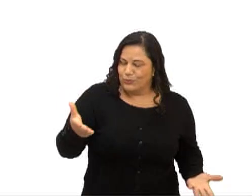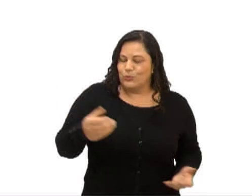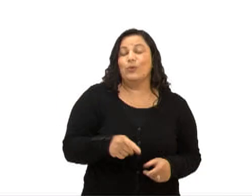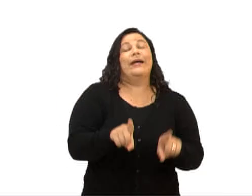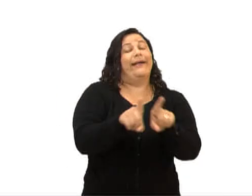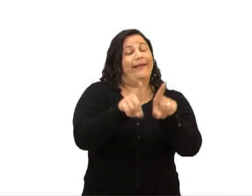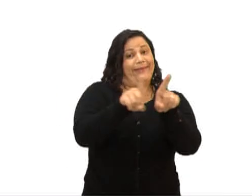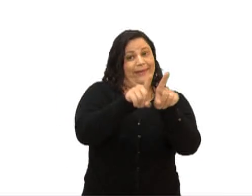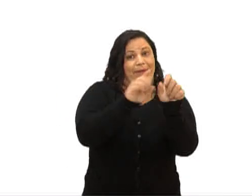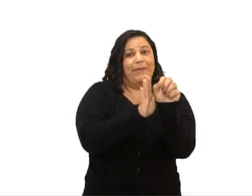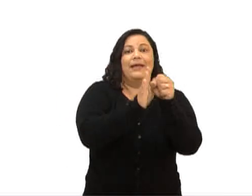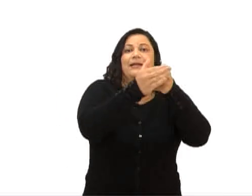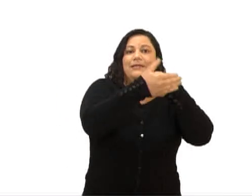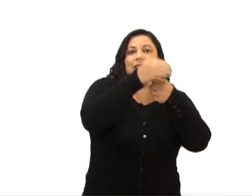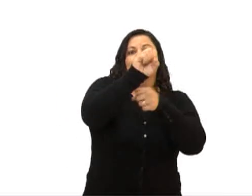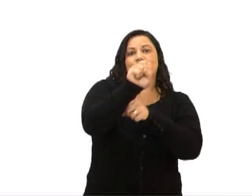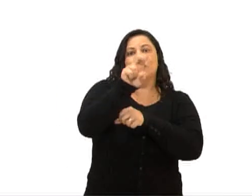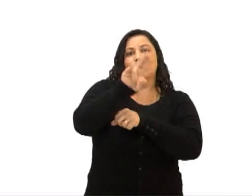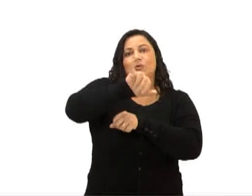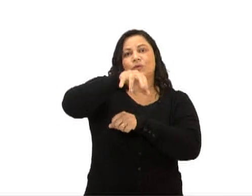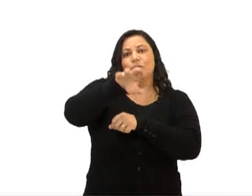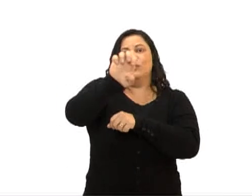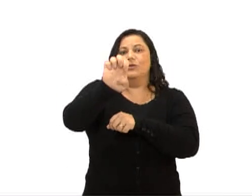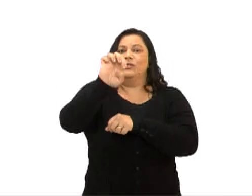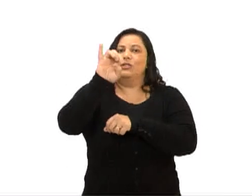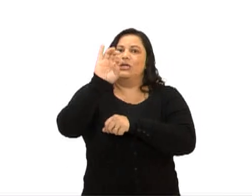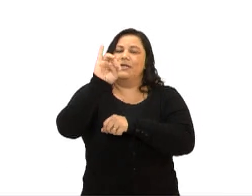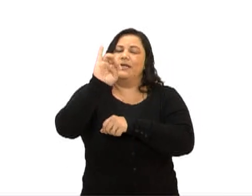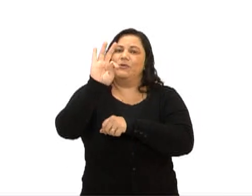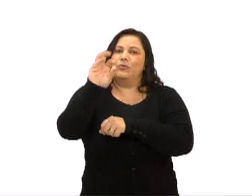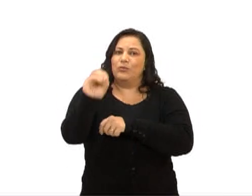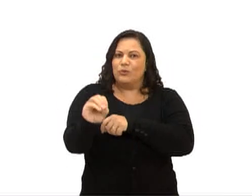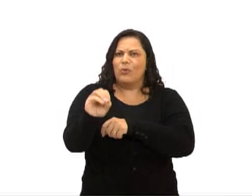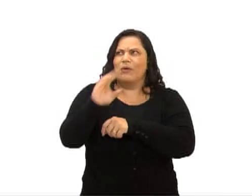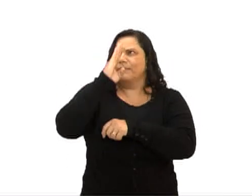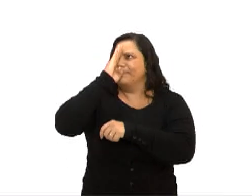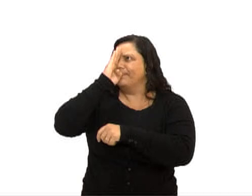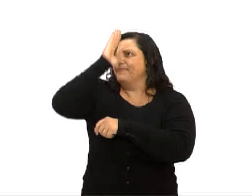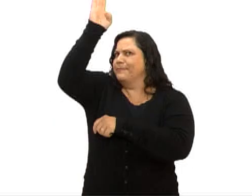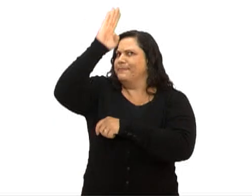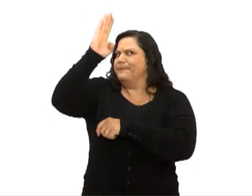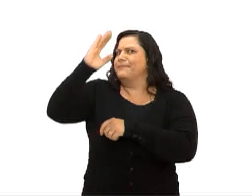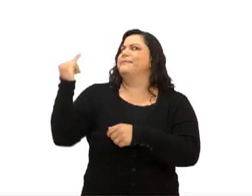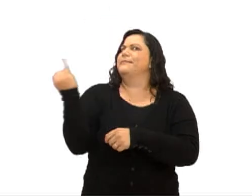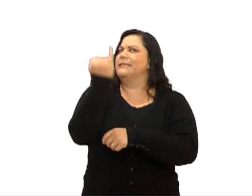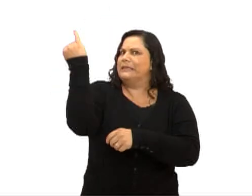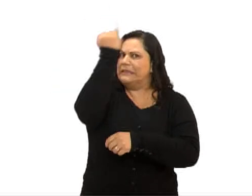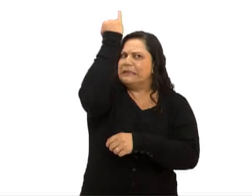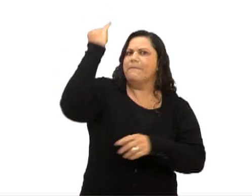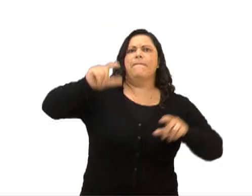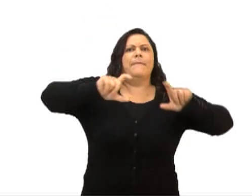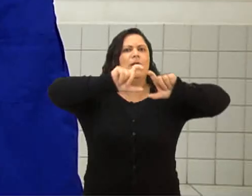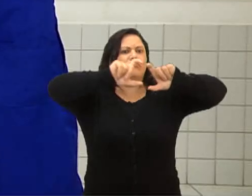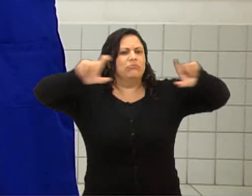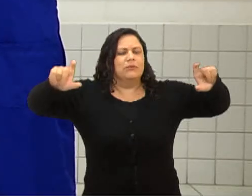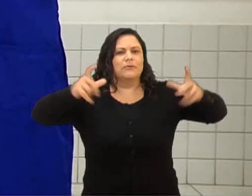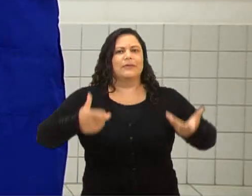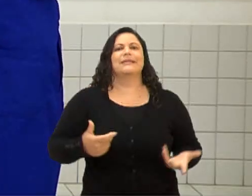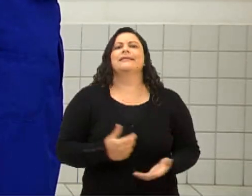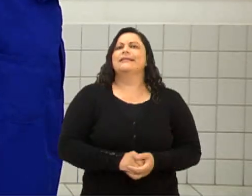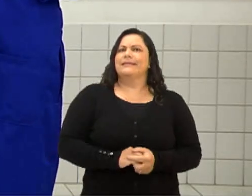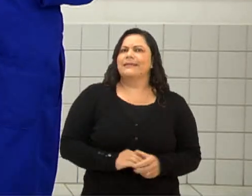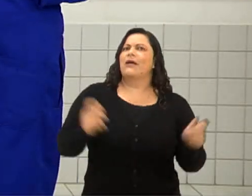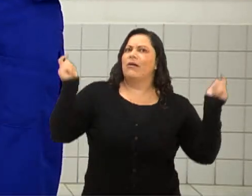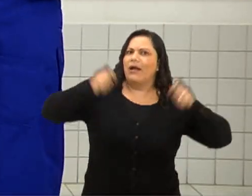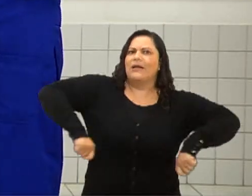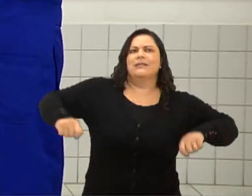termos essenciais da oração, né, professora Rosa? Porque é a essência da oração. Assim como nós